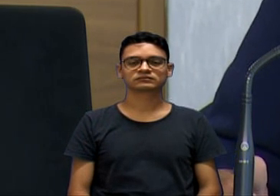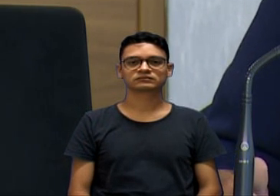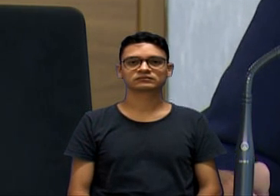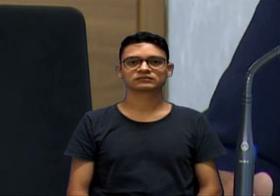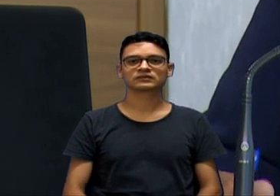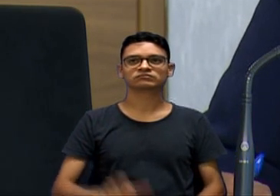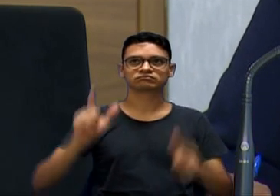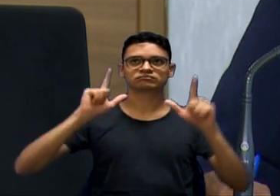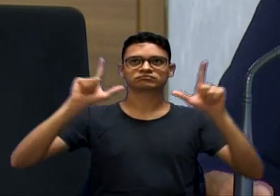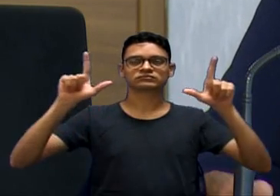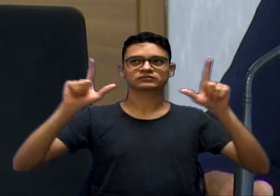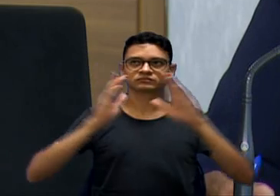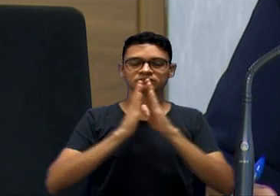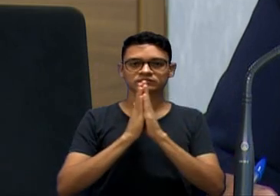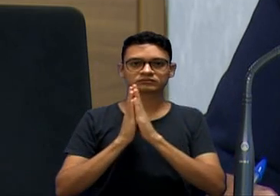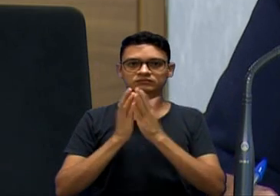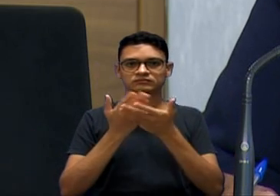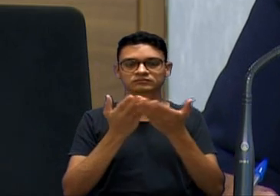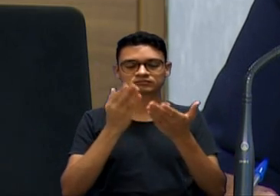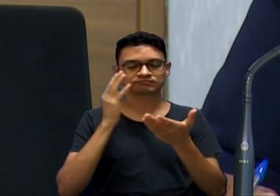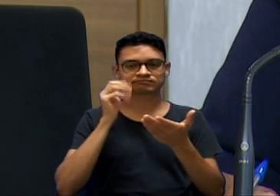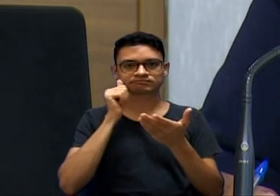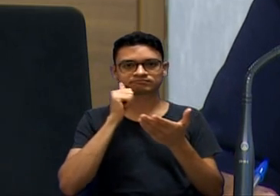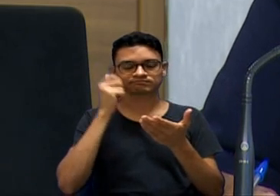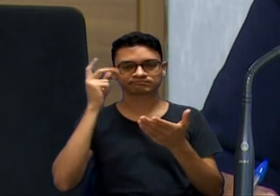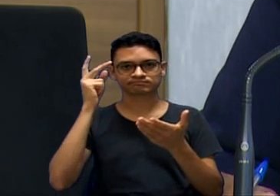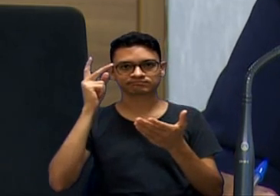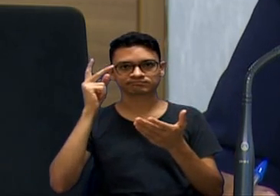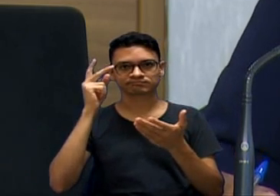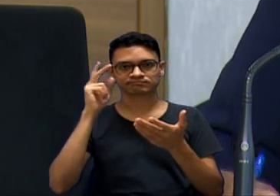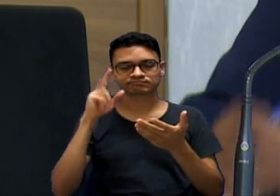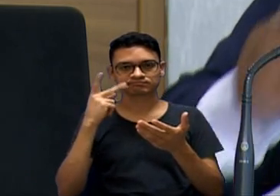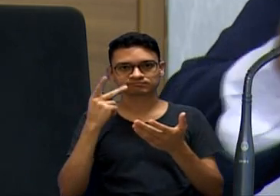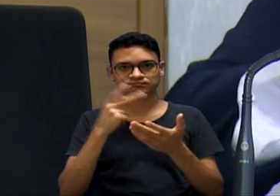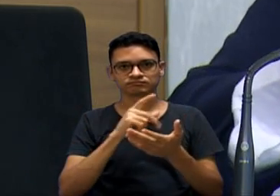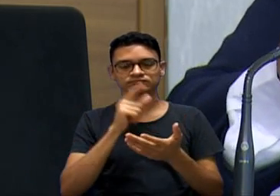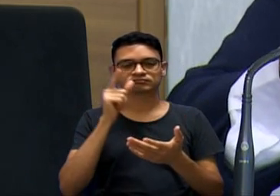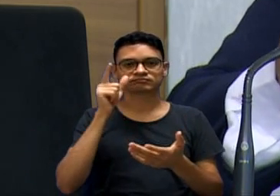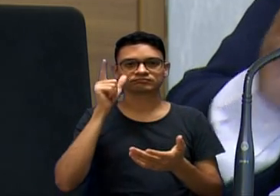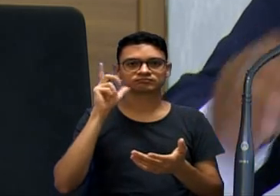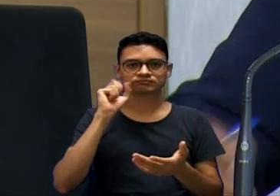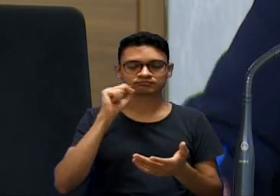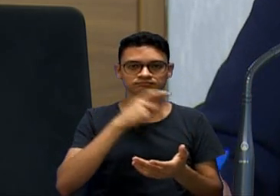No painel, por favor, vereadora. Pastor Luiz Santos.